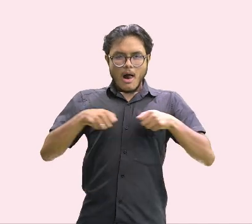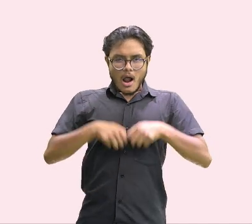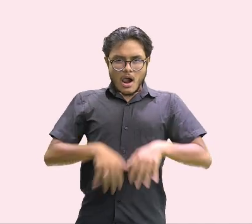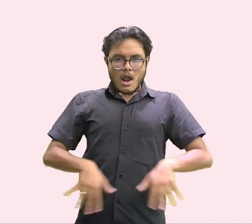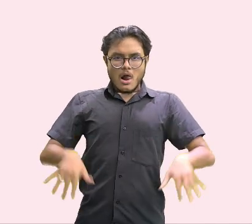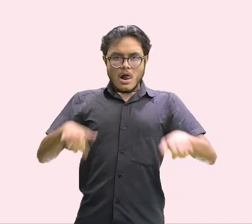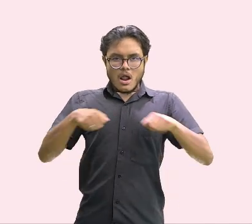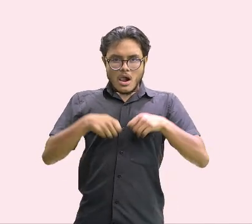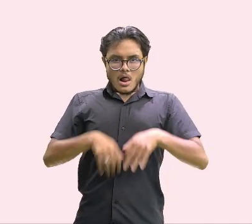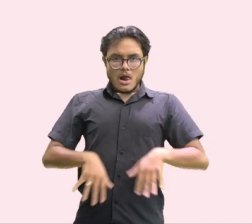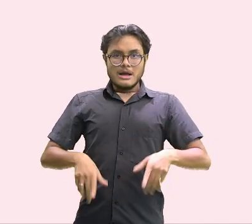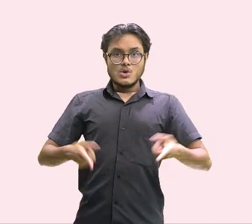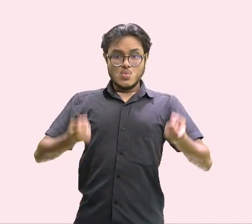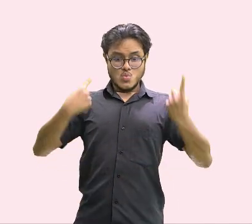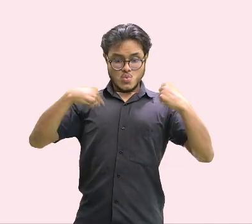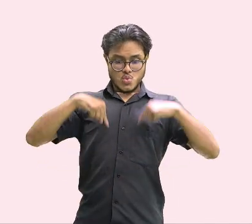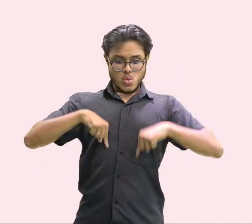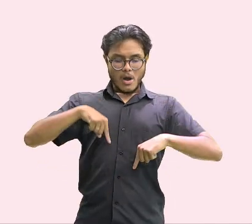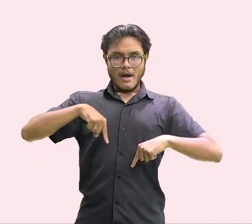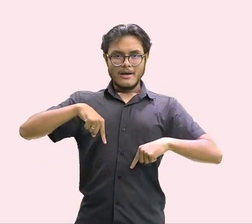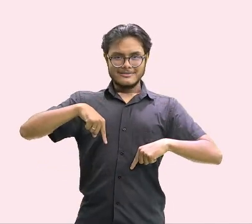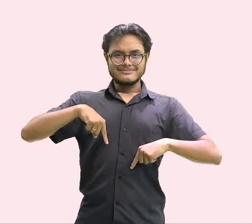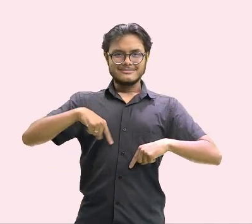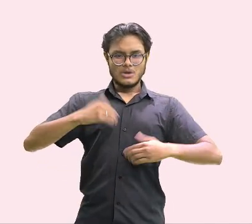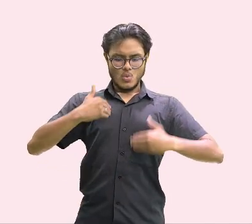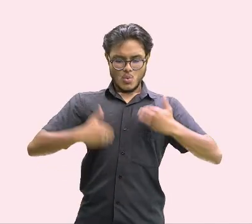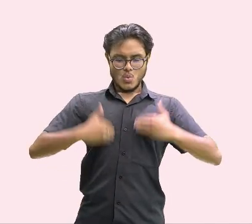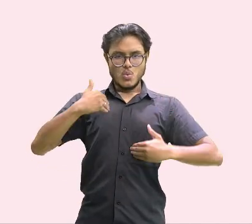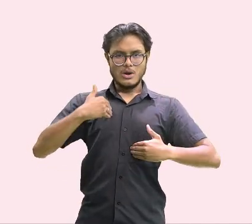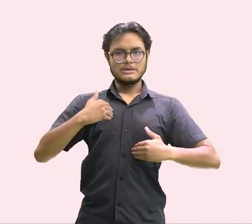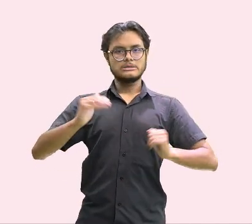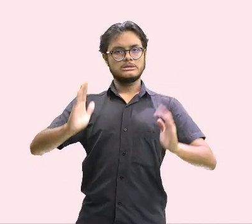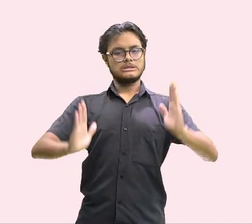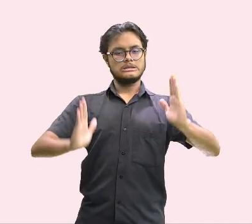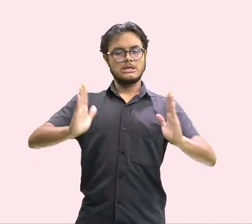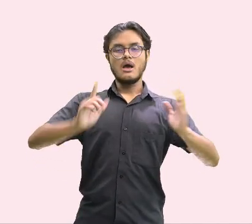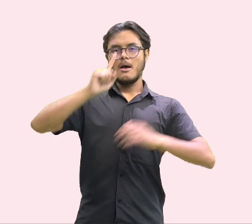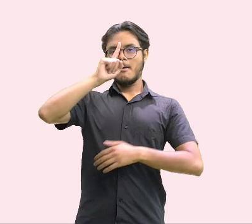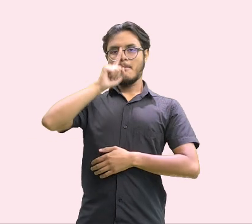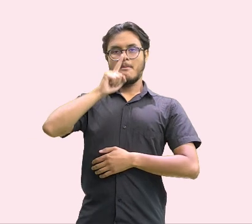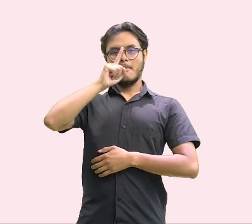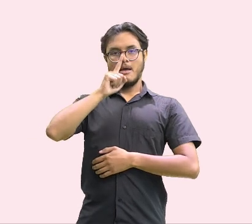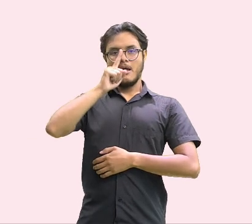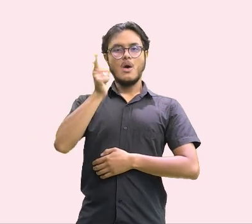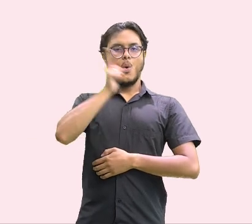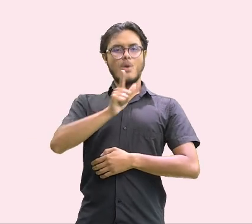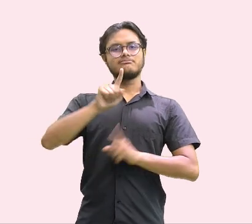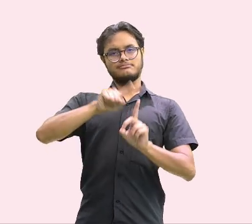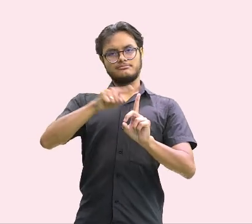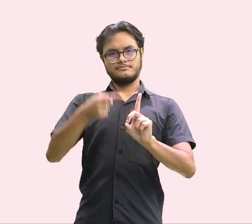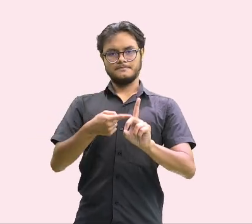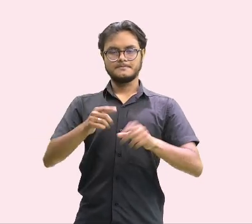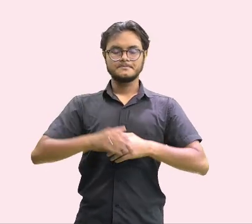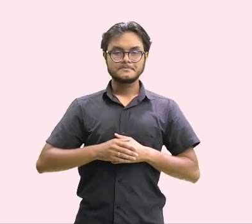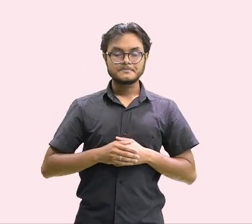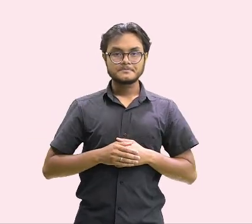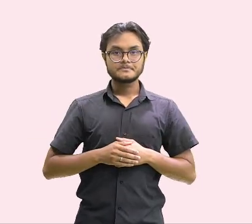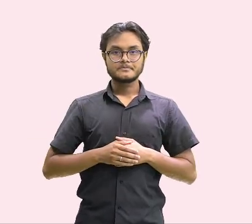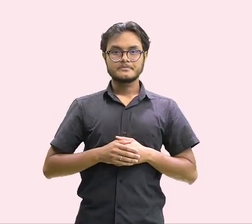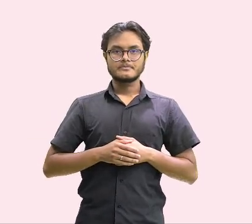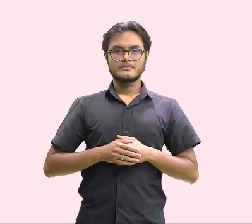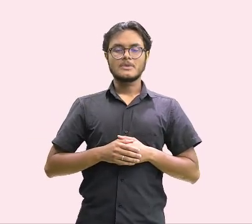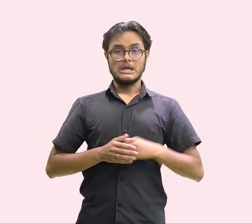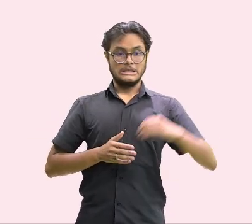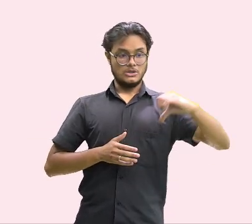produção de progesterona. Então, esse período ele é um período perigoso, tá beleza? Depois você vai ter, depois desses 10 dias, então